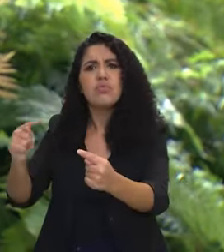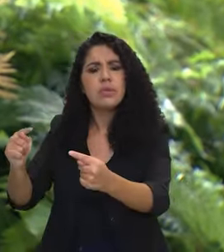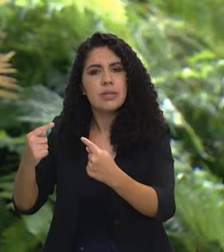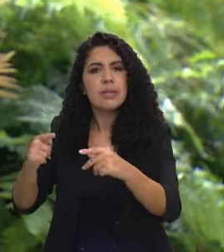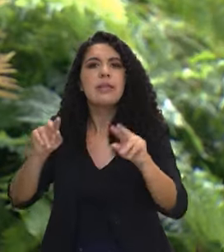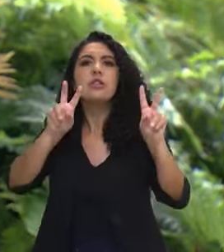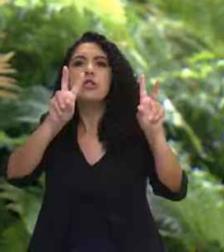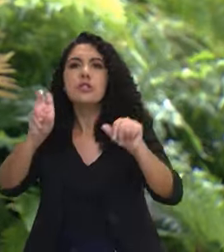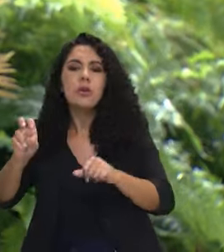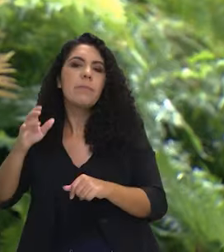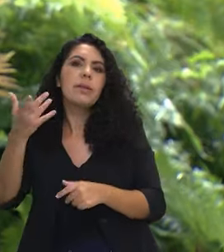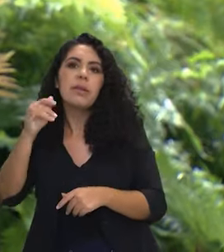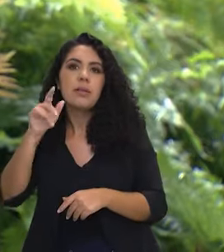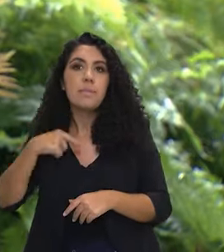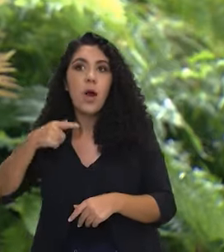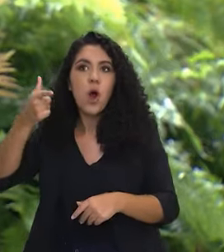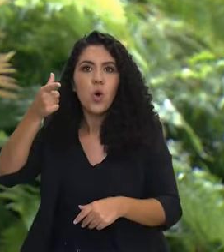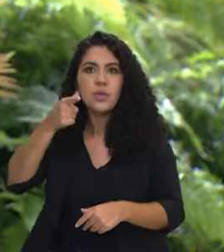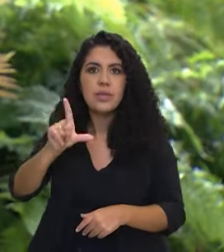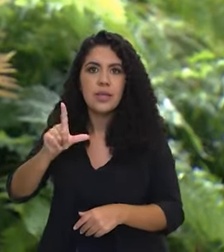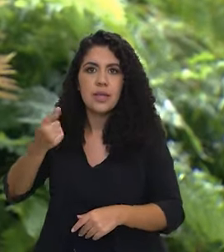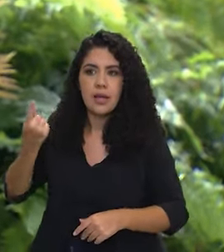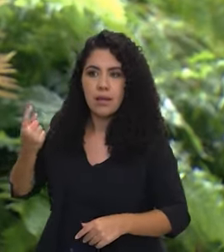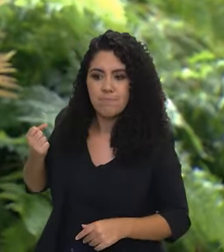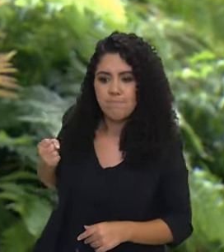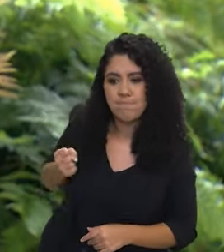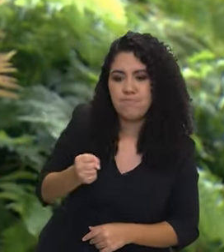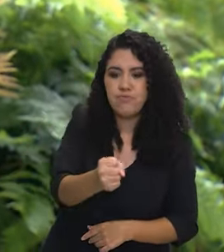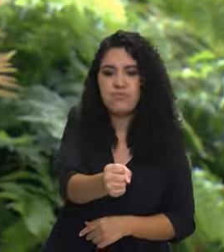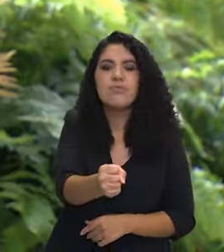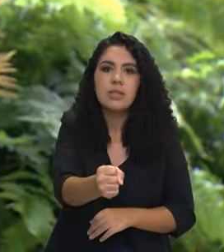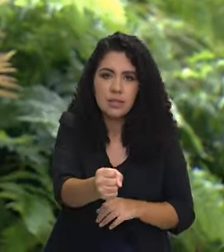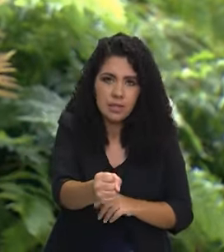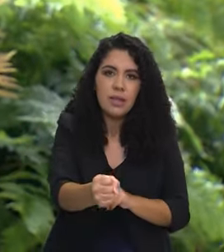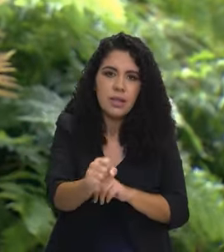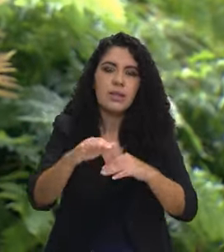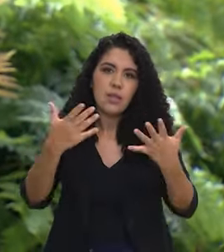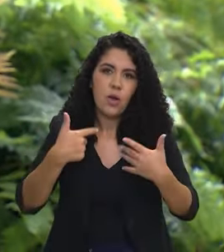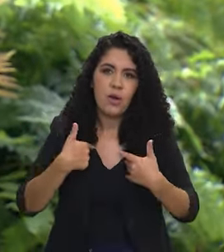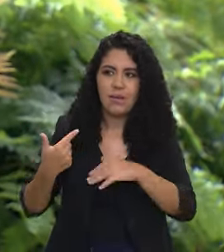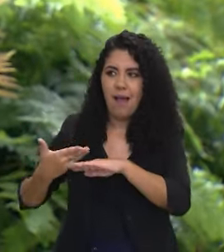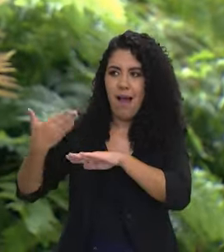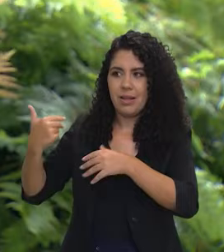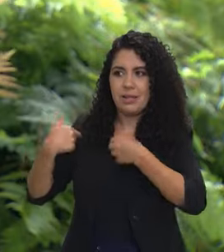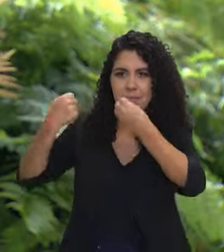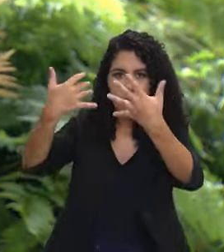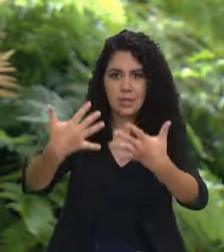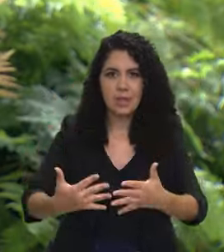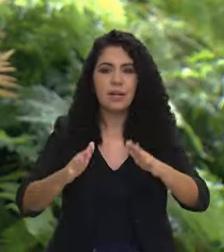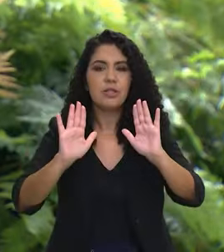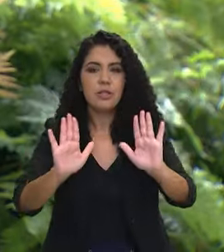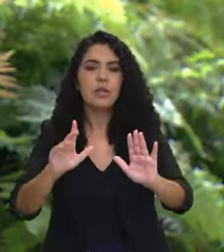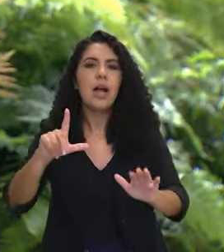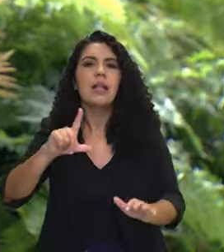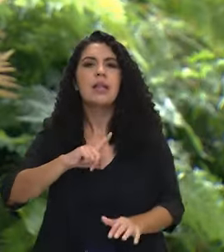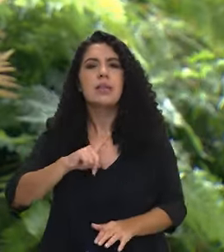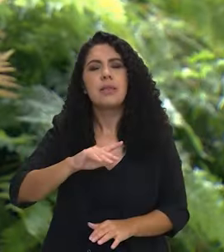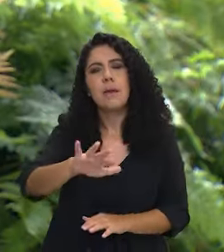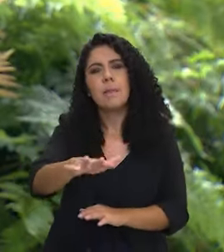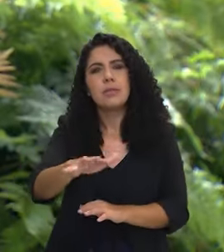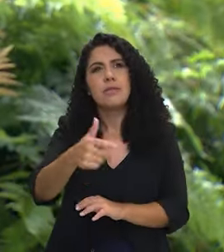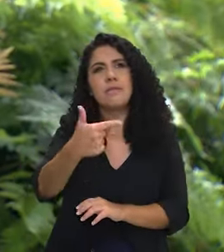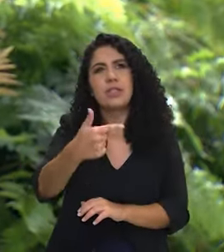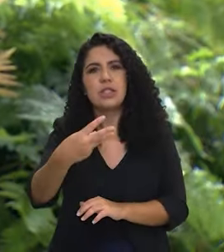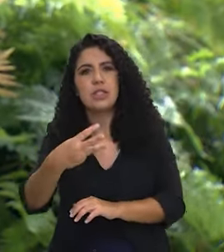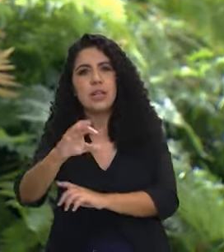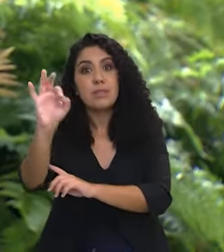tanto com o acesso à carreira quanto a ascensão. Então, eu já comentei anteriormente que as mulheres, nós entramos, somos, em geral, um